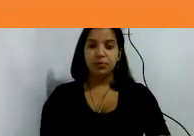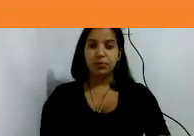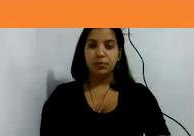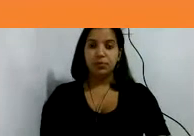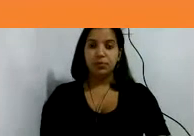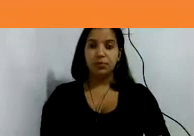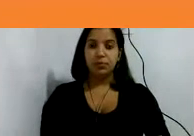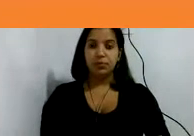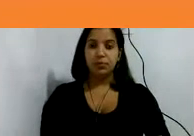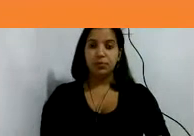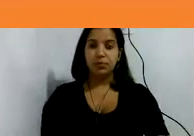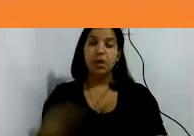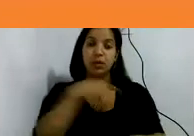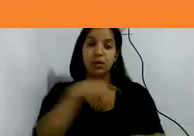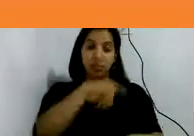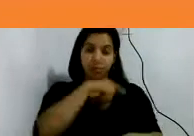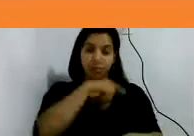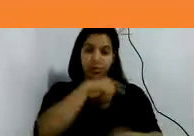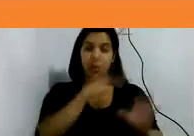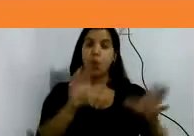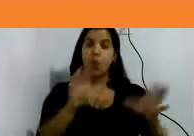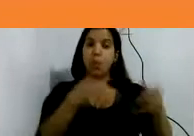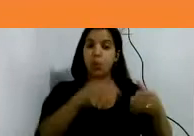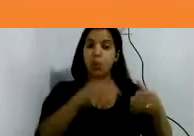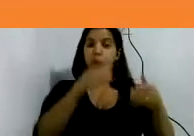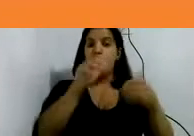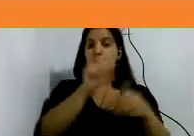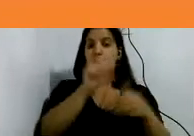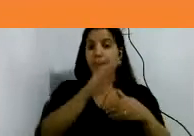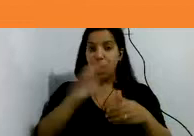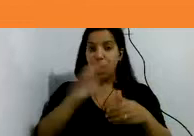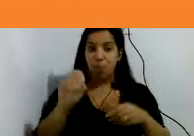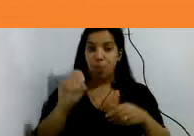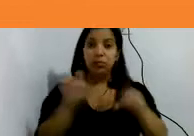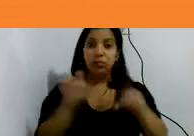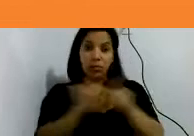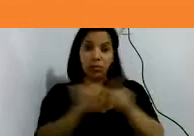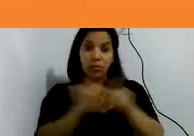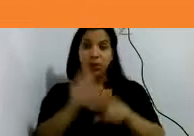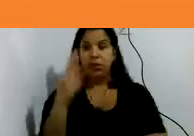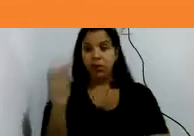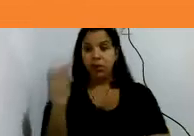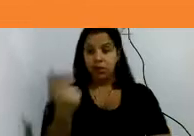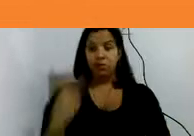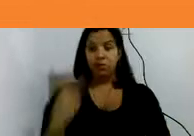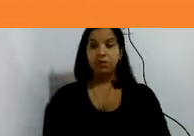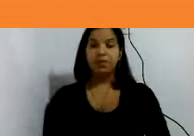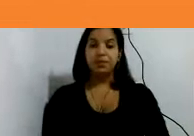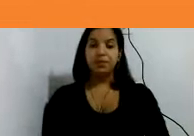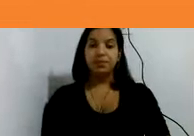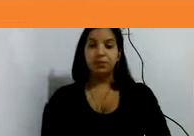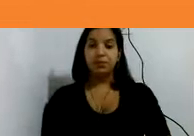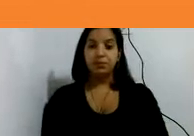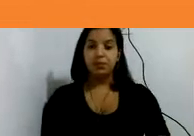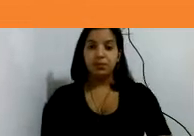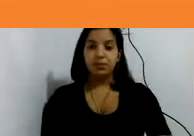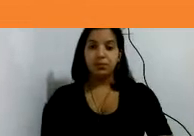Aqui a gente juntou grupo sanguíneo ABO e o fator RH.